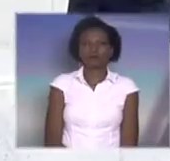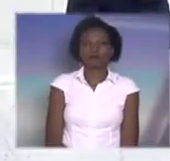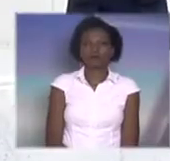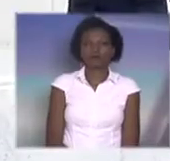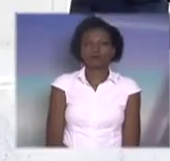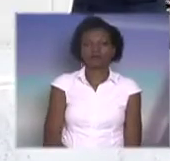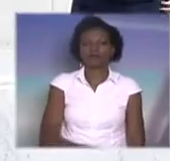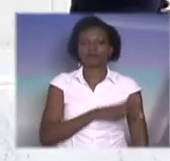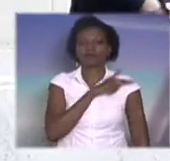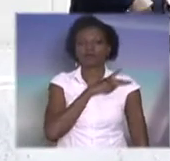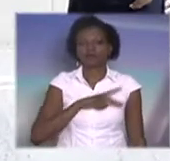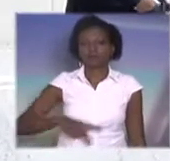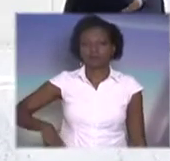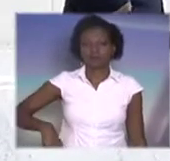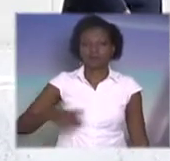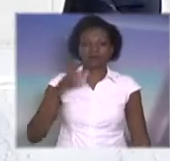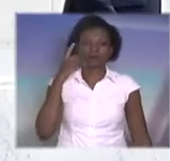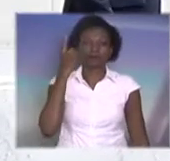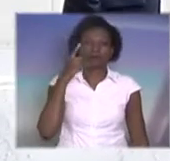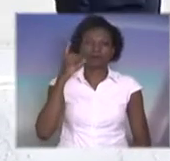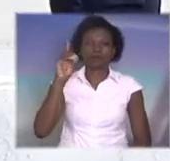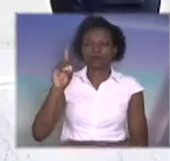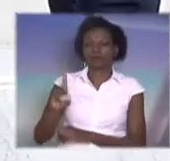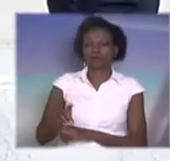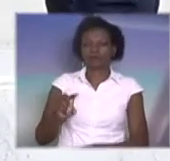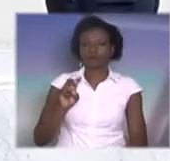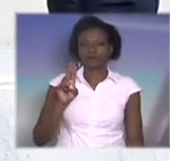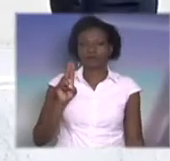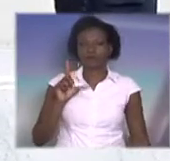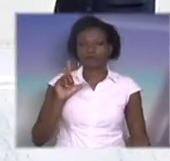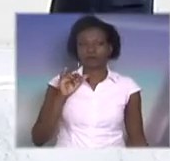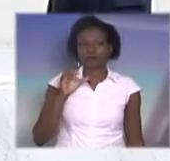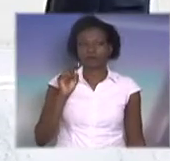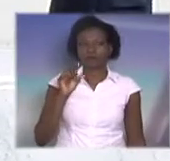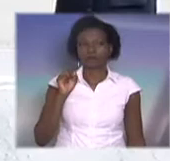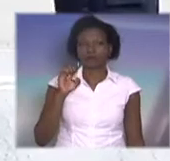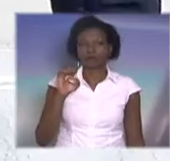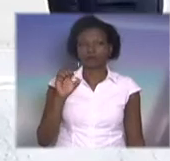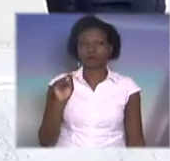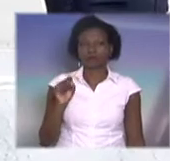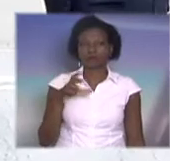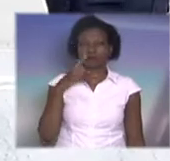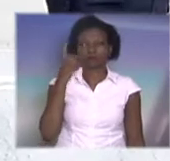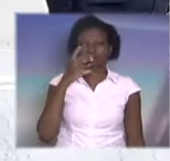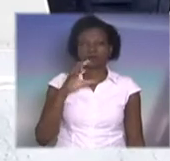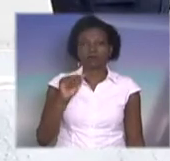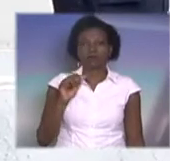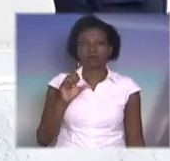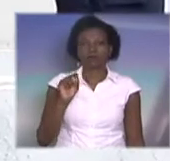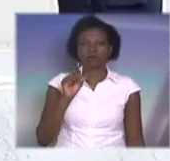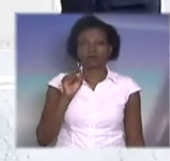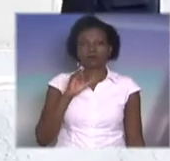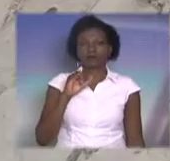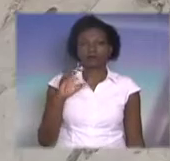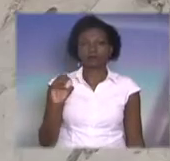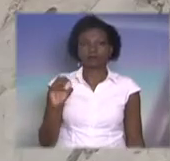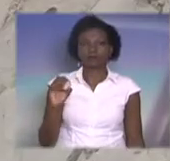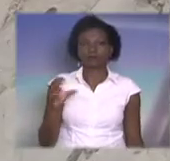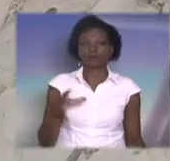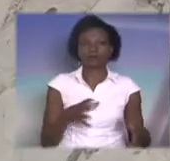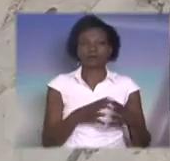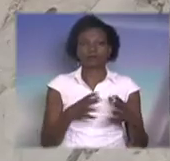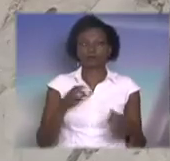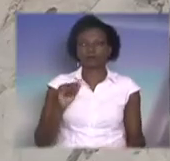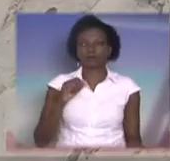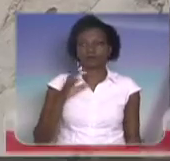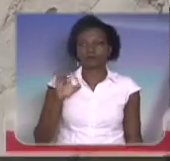Senhor presidente, deputado Dr. Ulisses, deputado Cássio Navarro, senhores funcionários e assessores aqui no plenário,